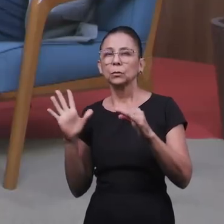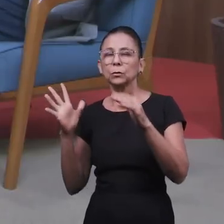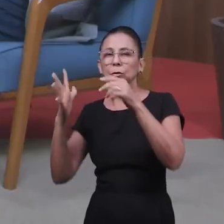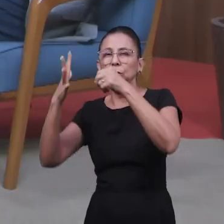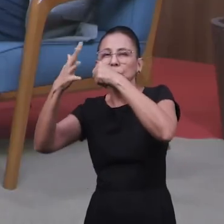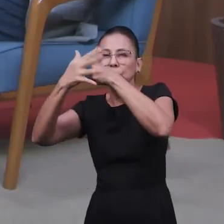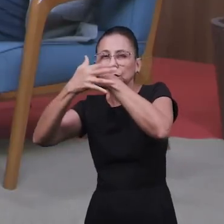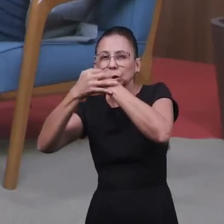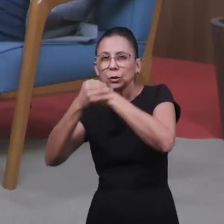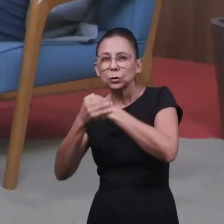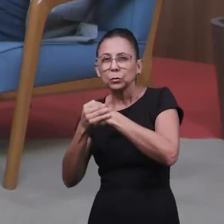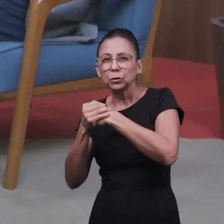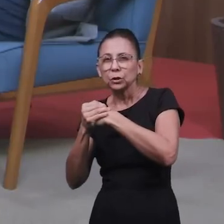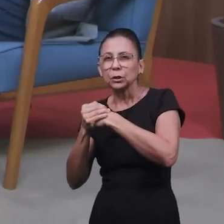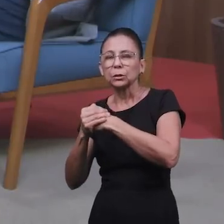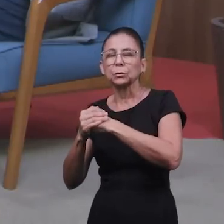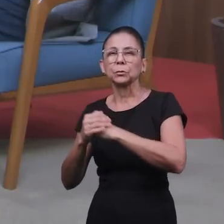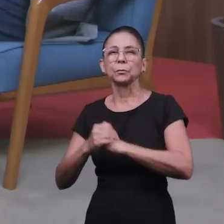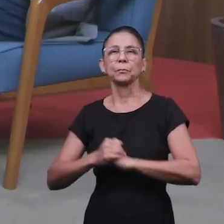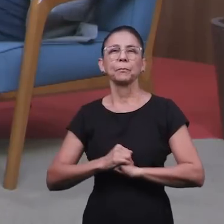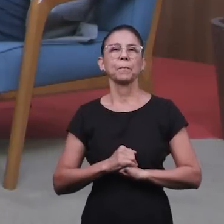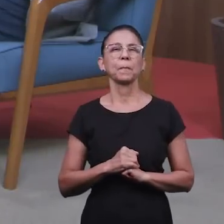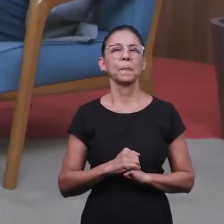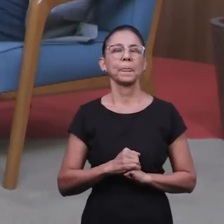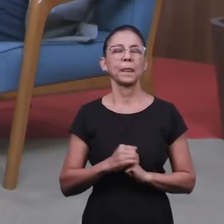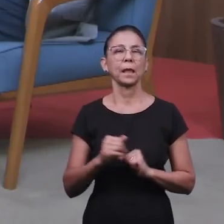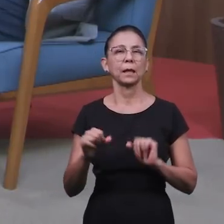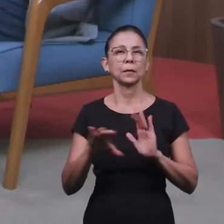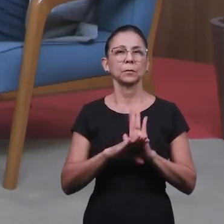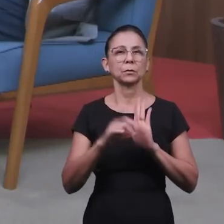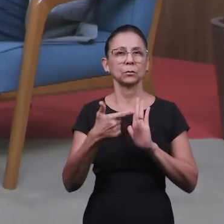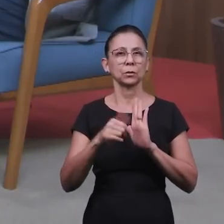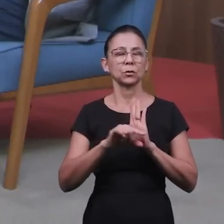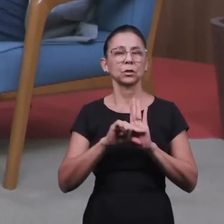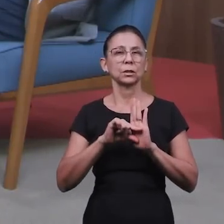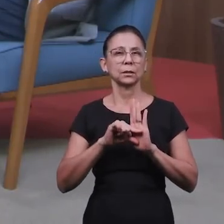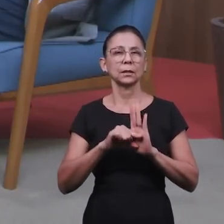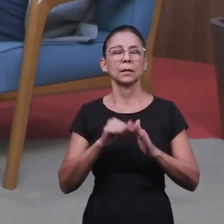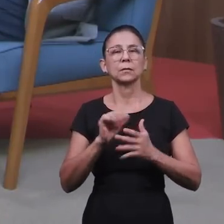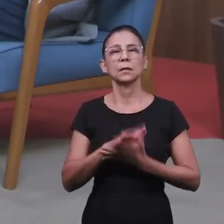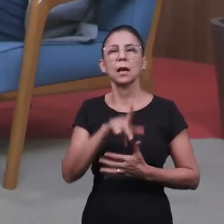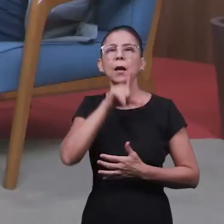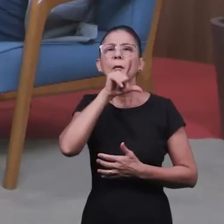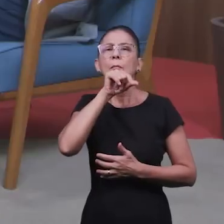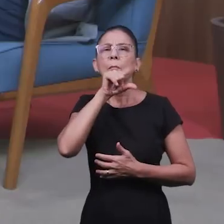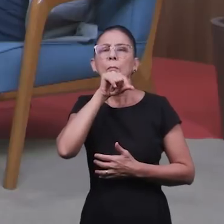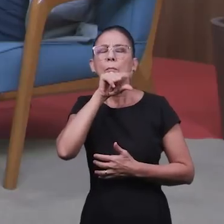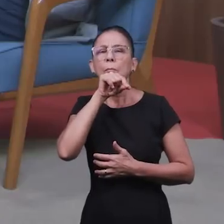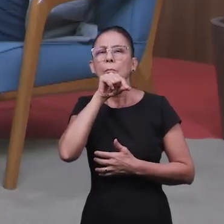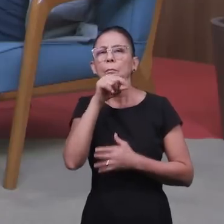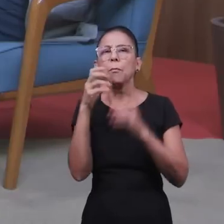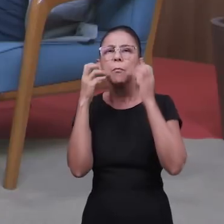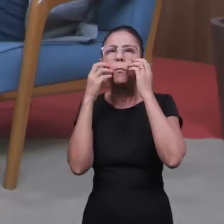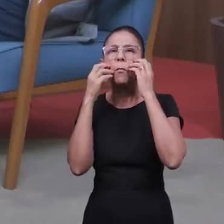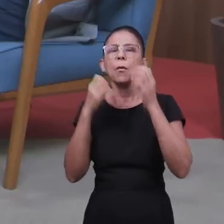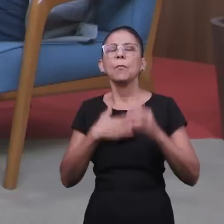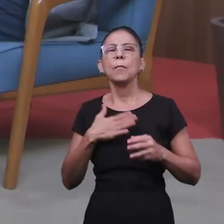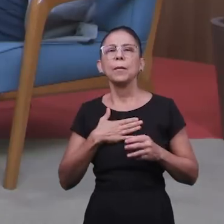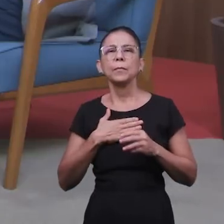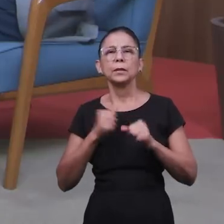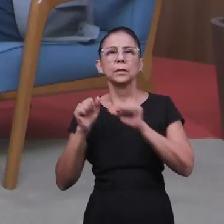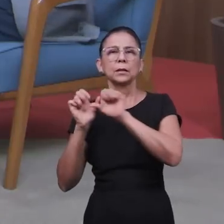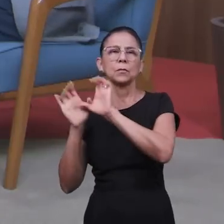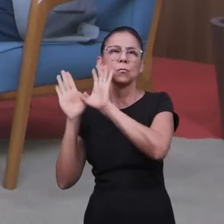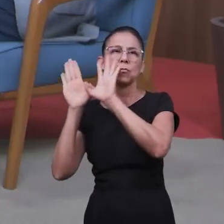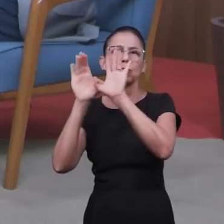do verso 14 do capítulo 2 de Cantares. Considerando a experiência de salvação, e aqui eu